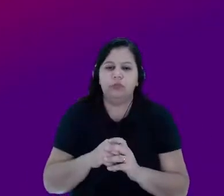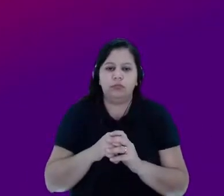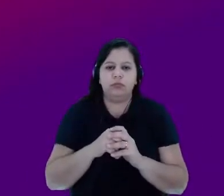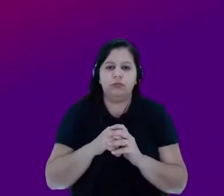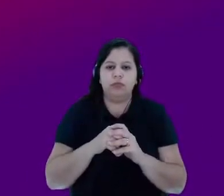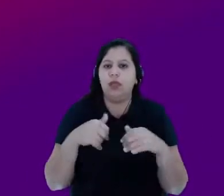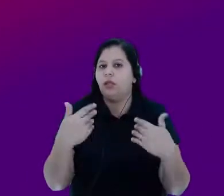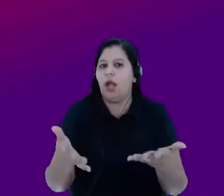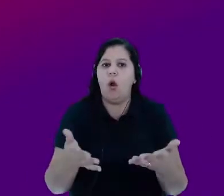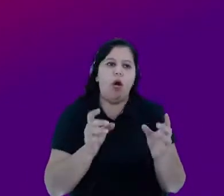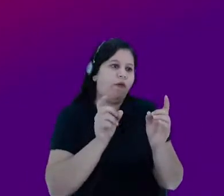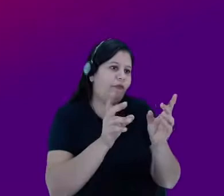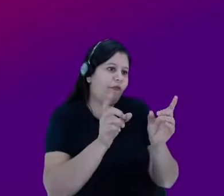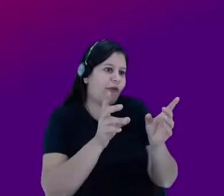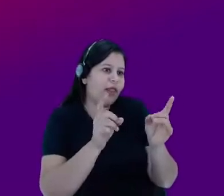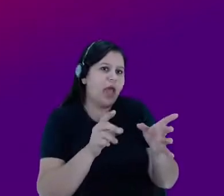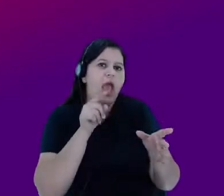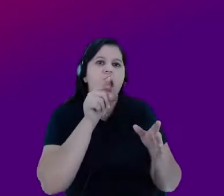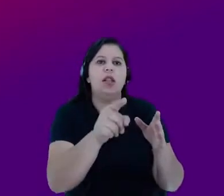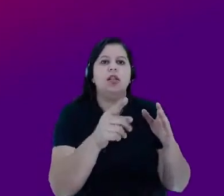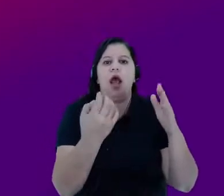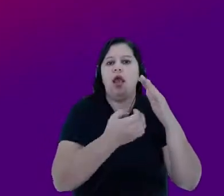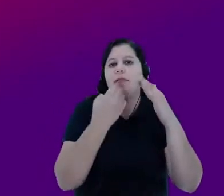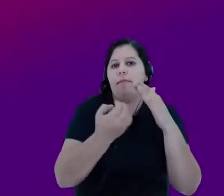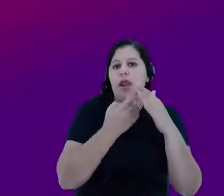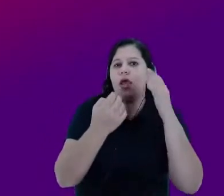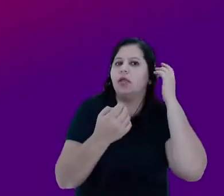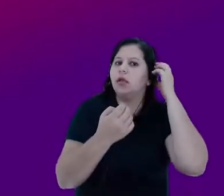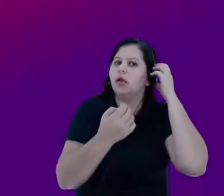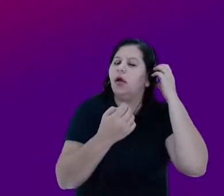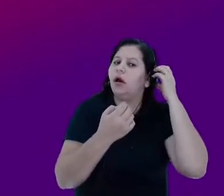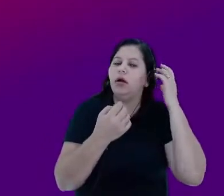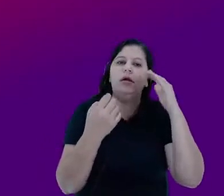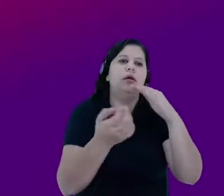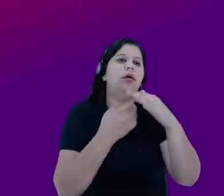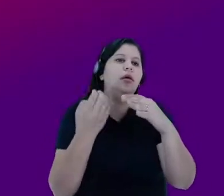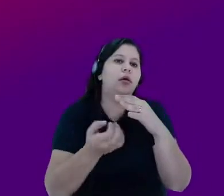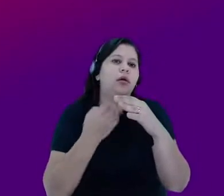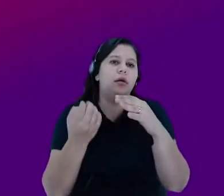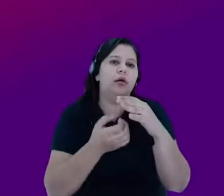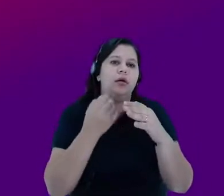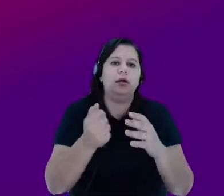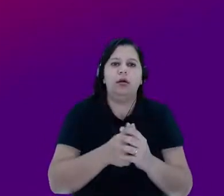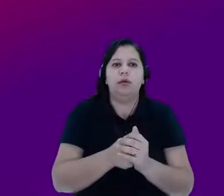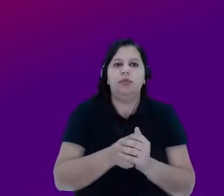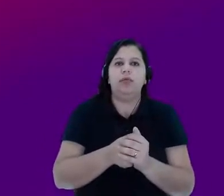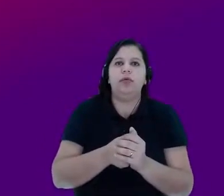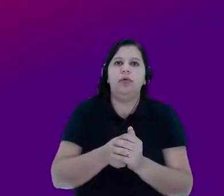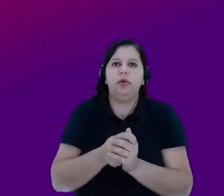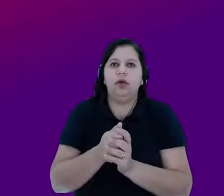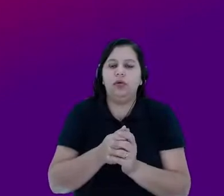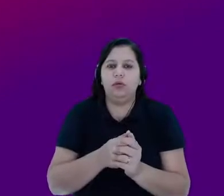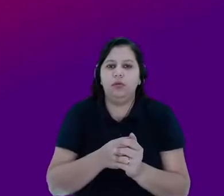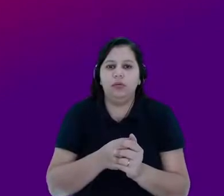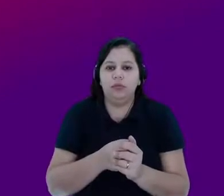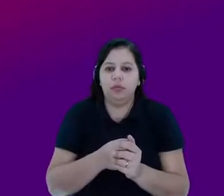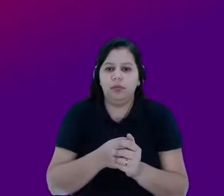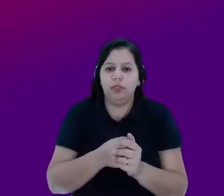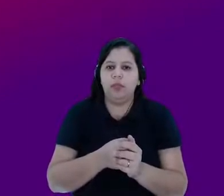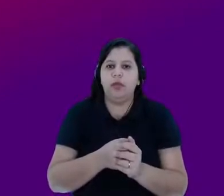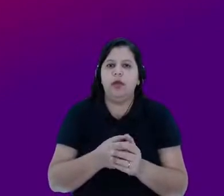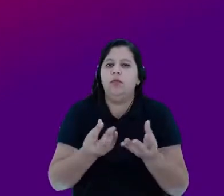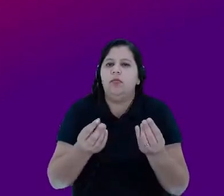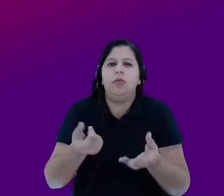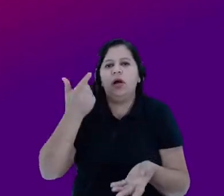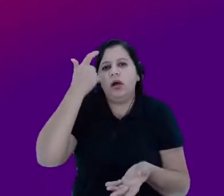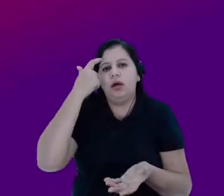vender através do e-commerce, né? Ter um e-commerce não quer dizer uma experiência completamente digital, né? Muito complexos os